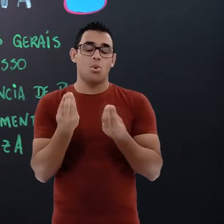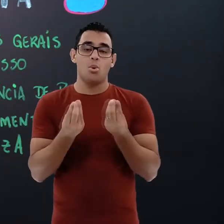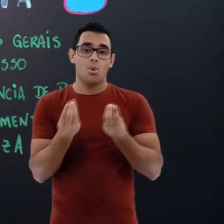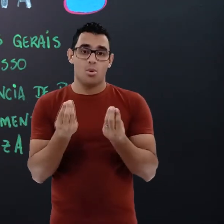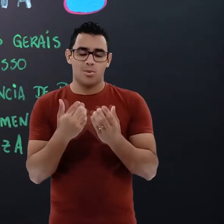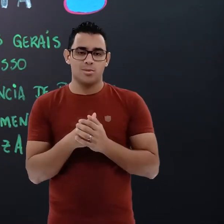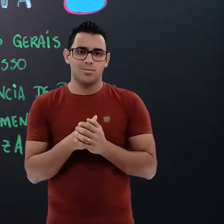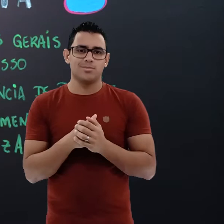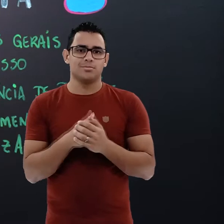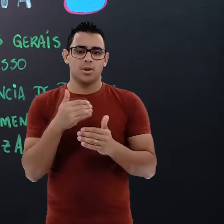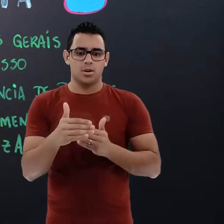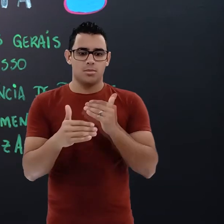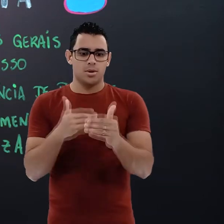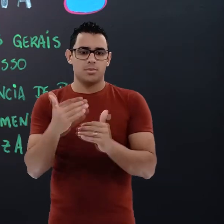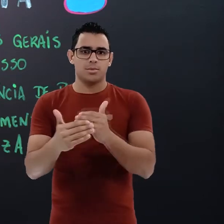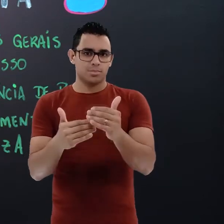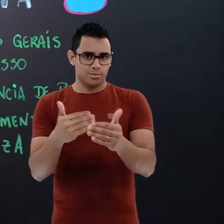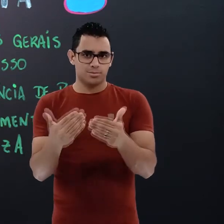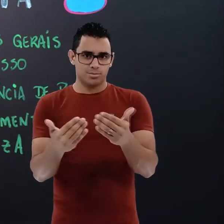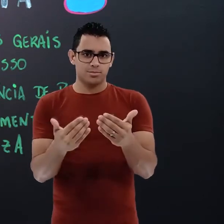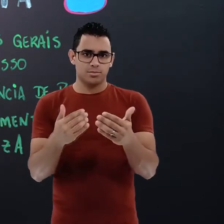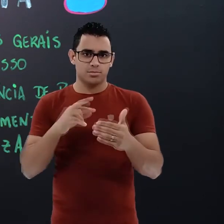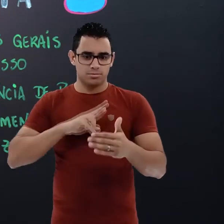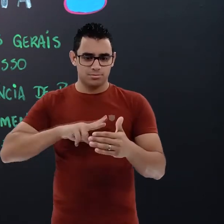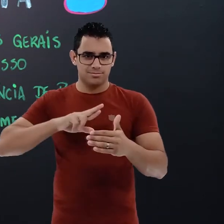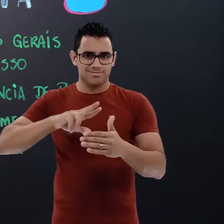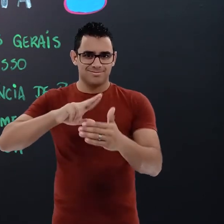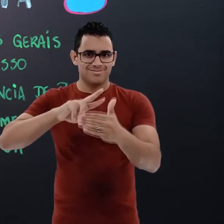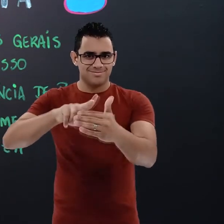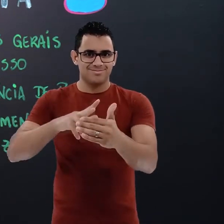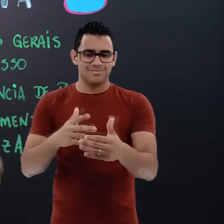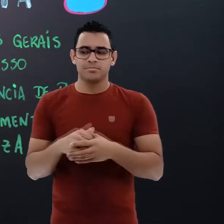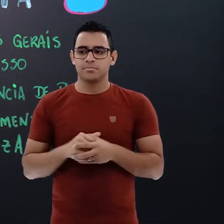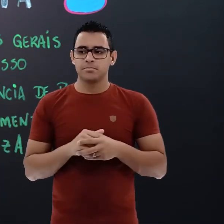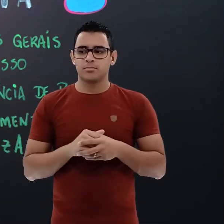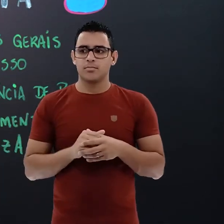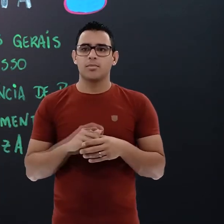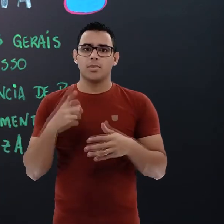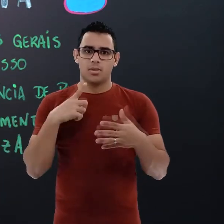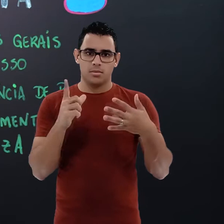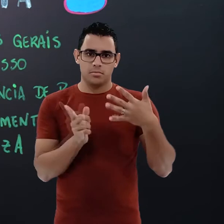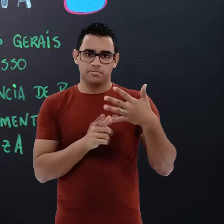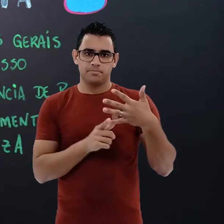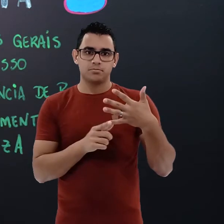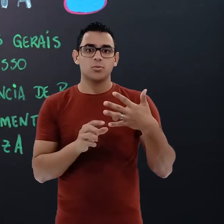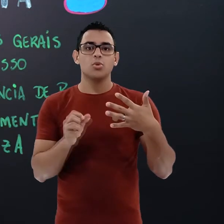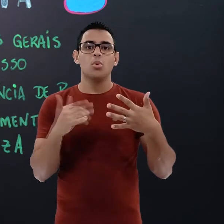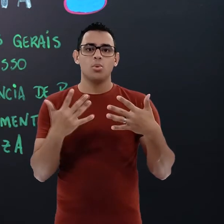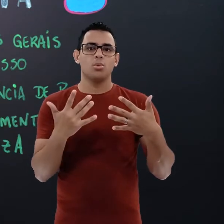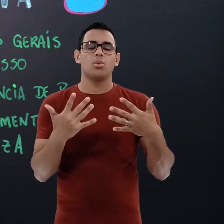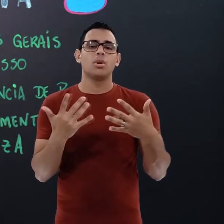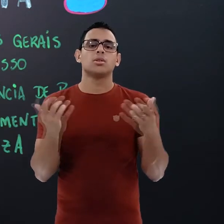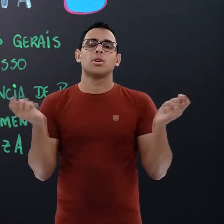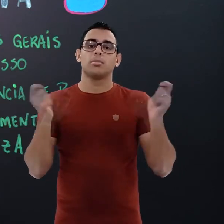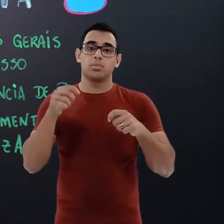de reações, reações consecutivas? Nós temos também o rendimento, que é para calcular o quanto essa reação rendeu